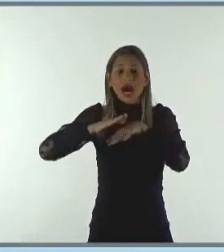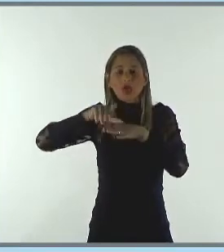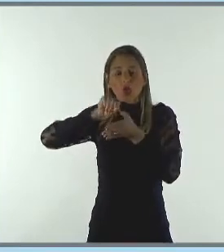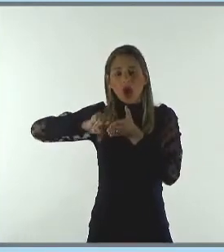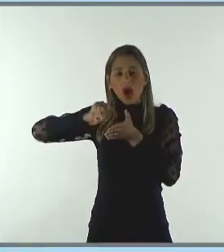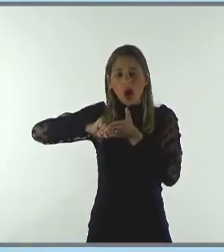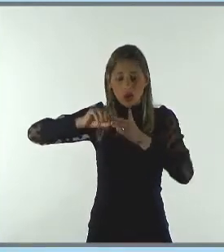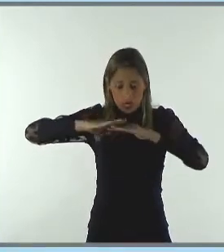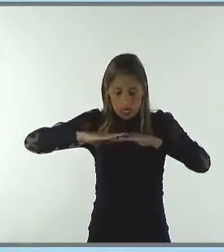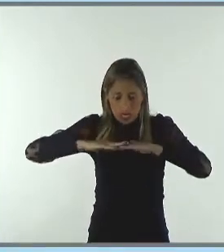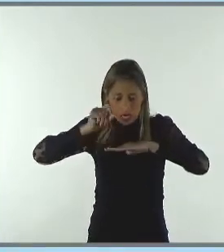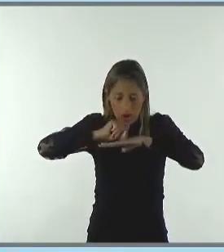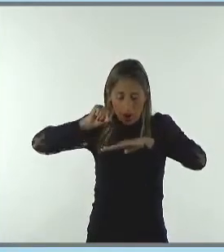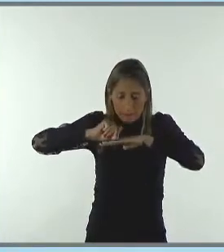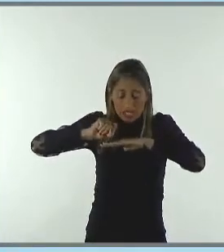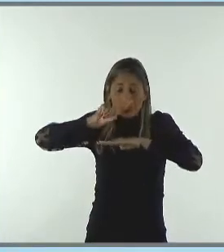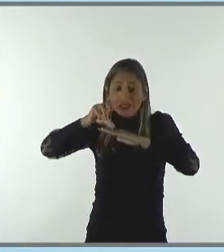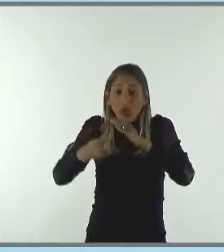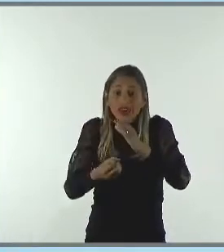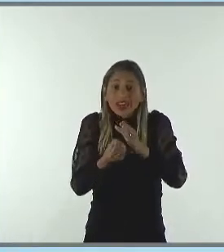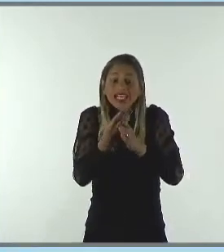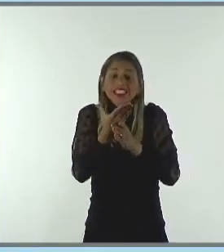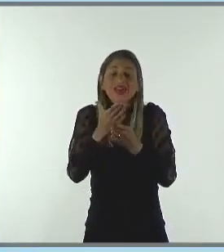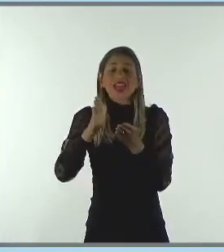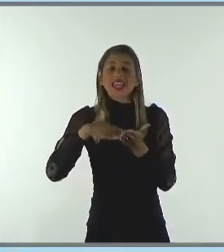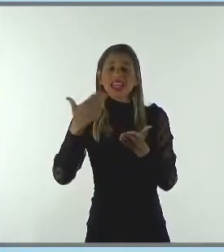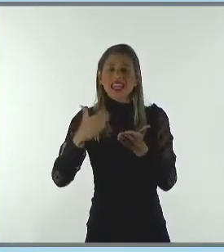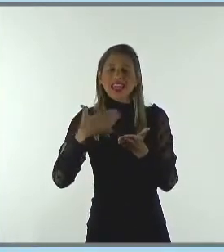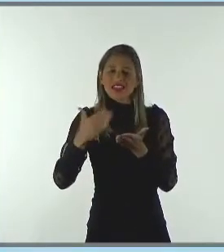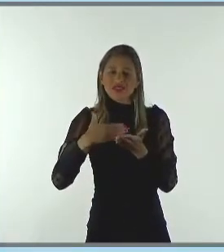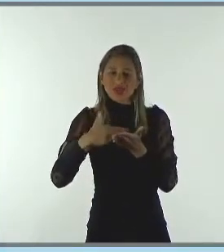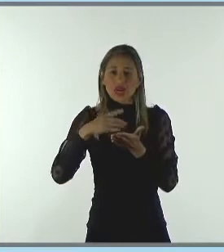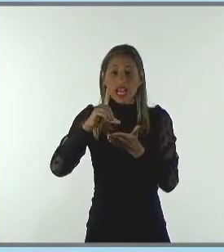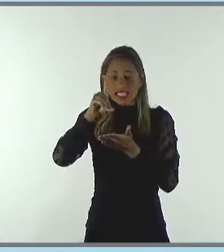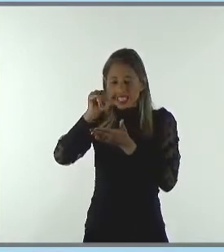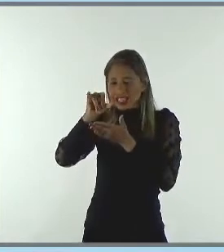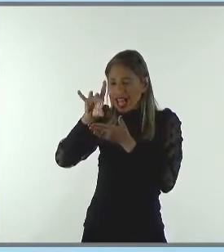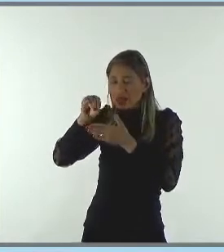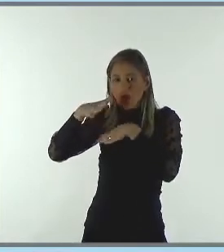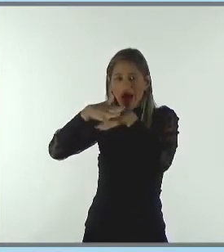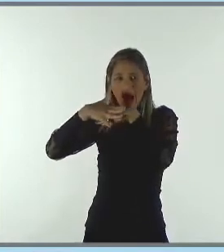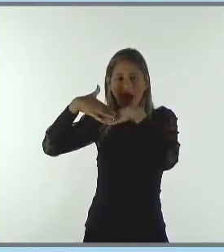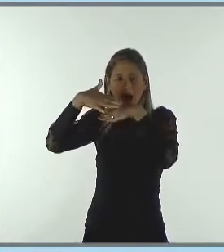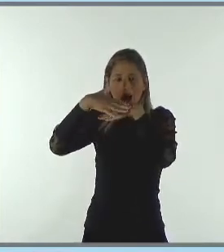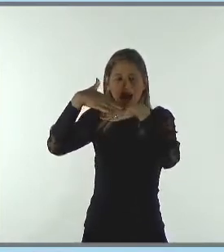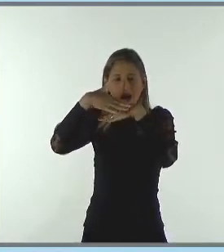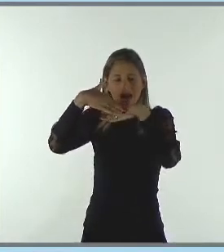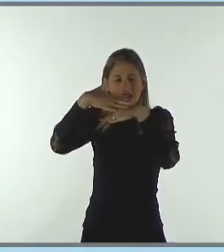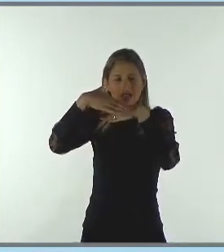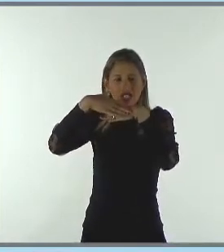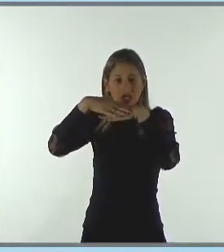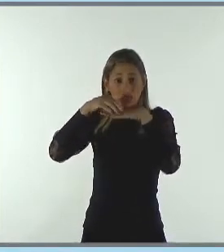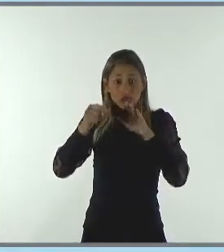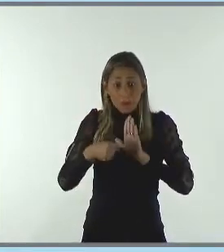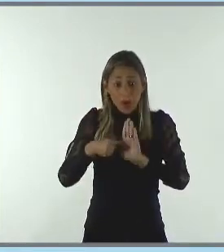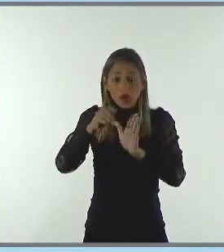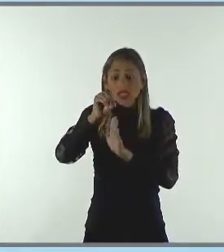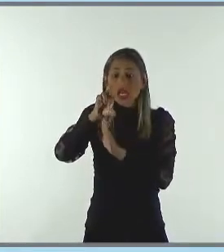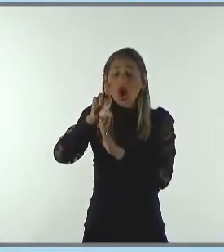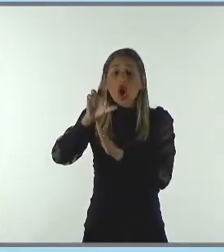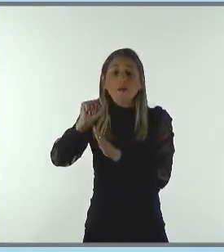sobre a mesa. Você via o livro nascendo. Esse dado afetivo transparece na obra como